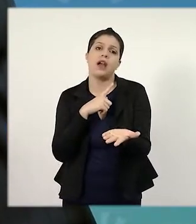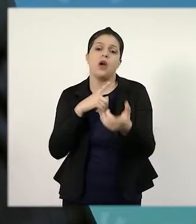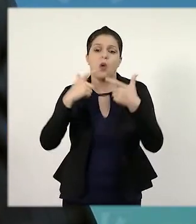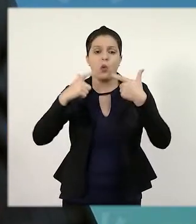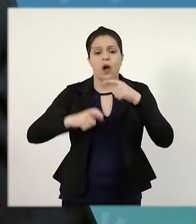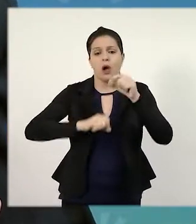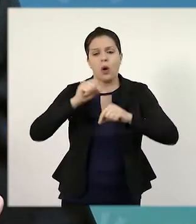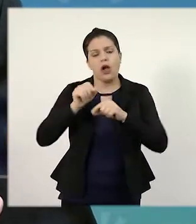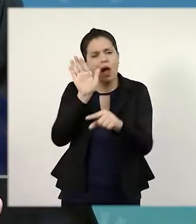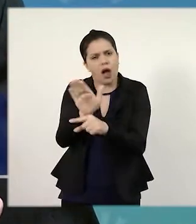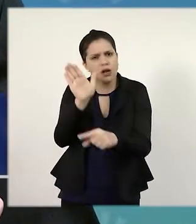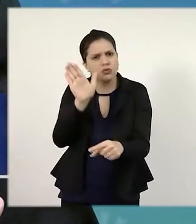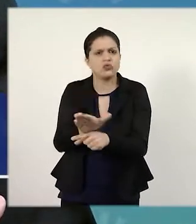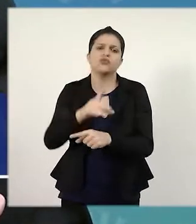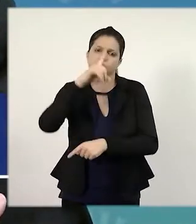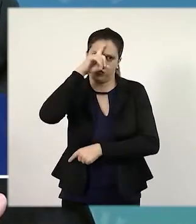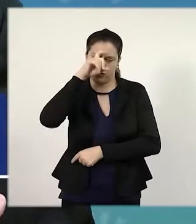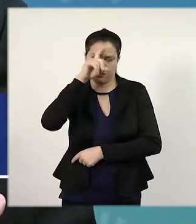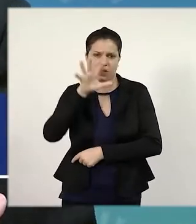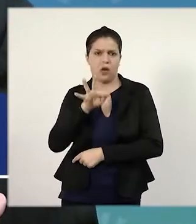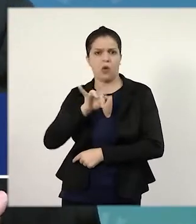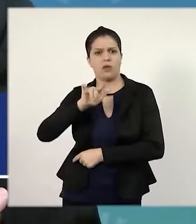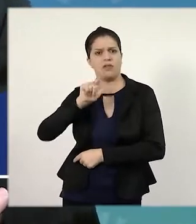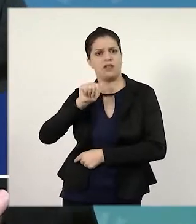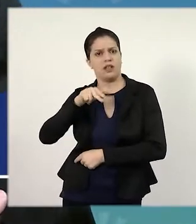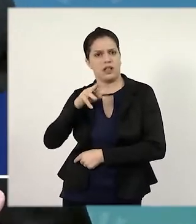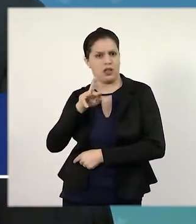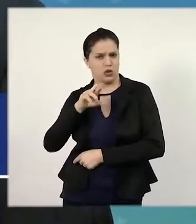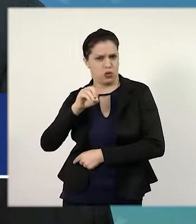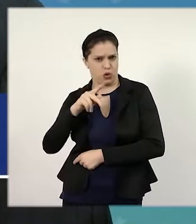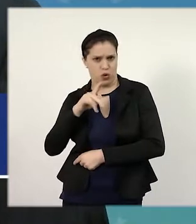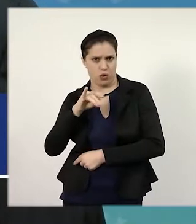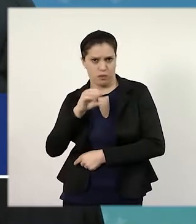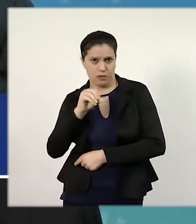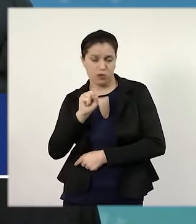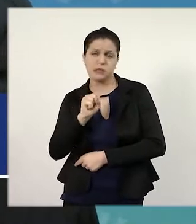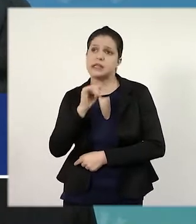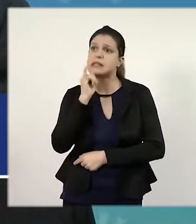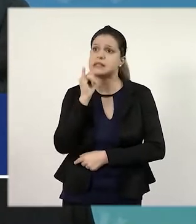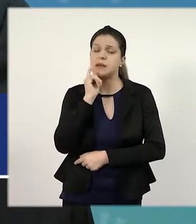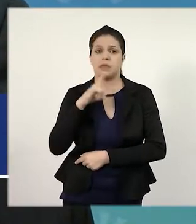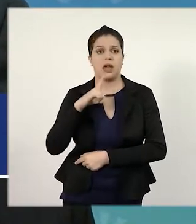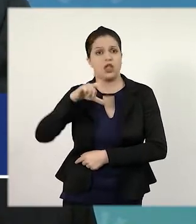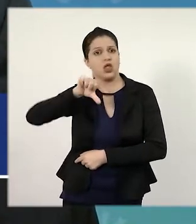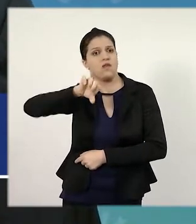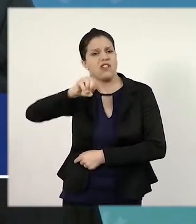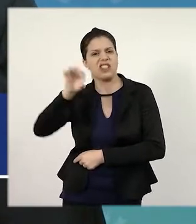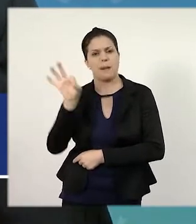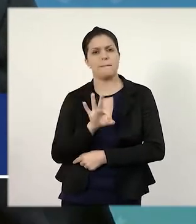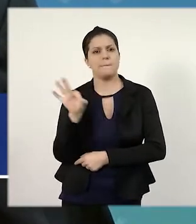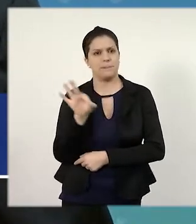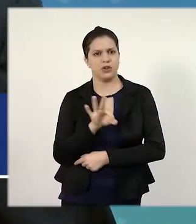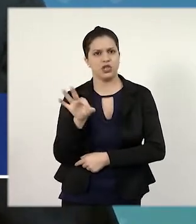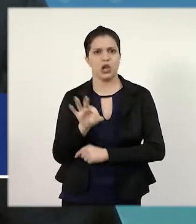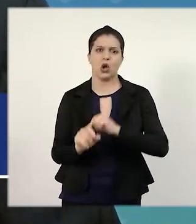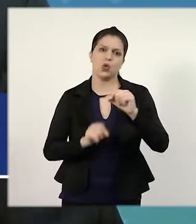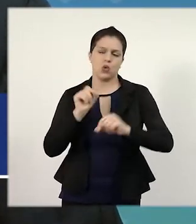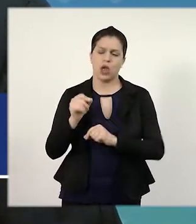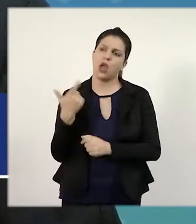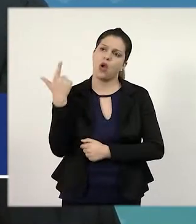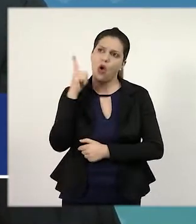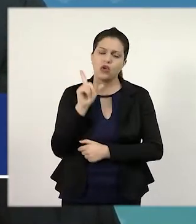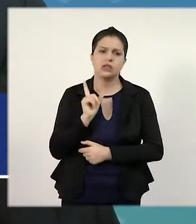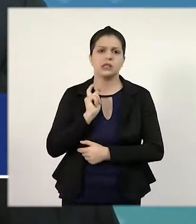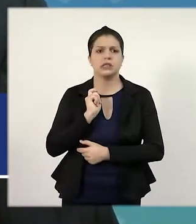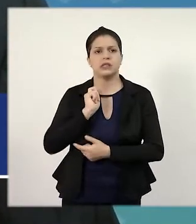para instituir esse fundo, né, que vai ajudar muito os hospitais filantrópicos. Está definido, por exemplo, 90%, no mínimo 90%